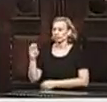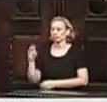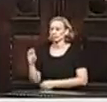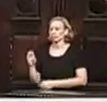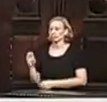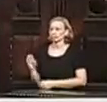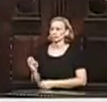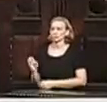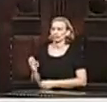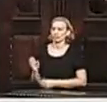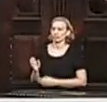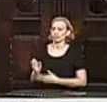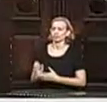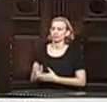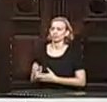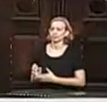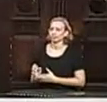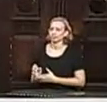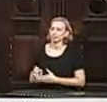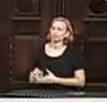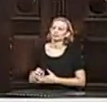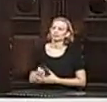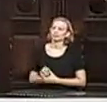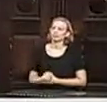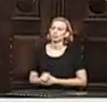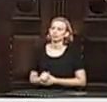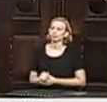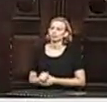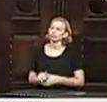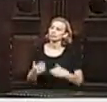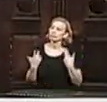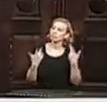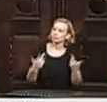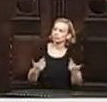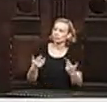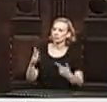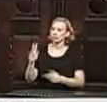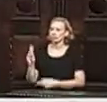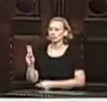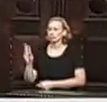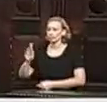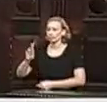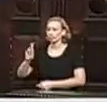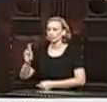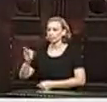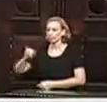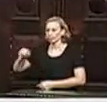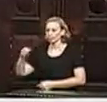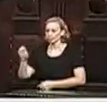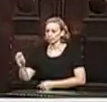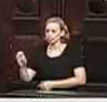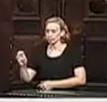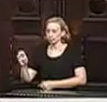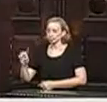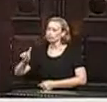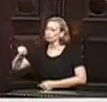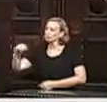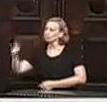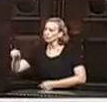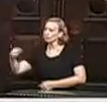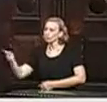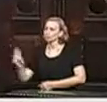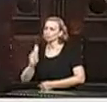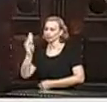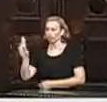assim como vem fazendo com a Fundação CCERJ, assim como vem fazendo com a UERJ, com a UENF, com a UESO, enfim, portanto é um quadro